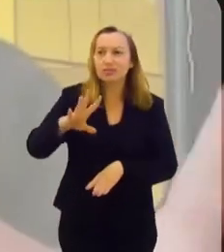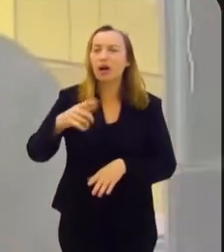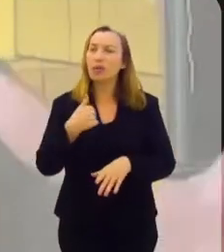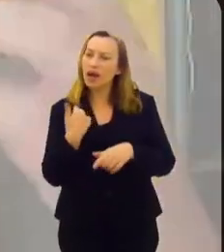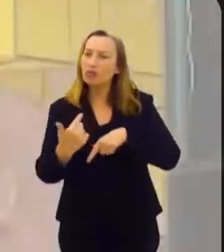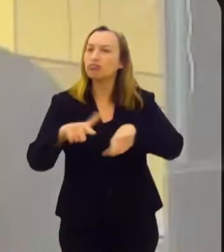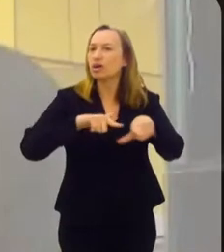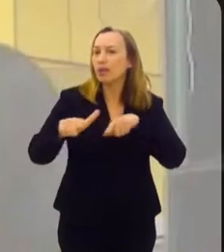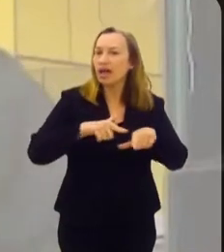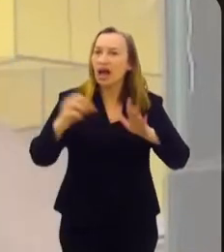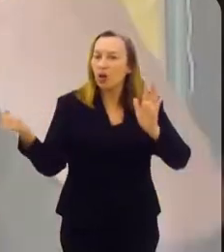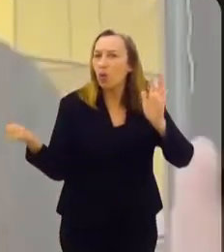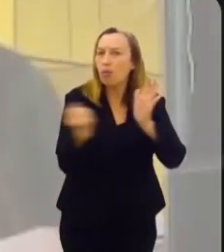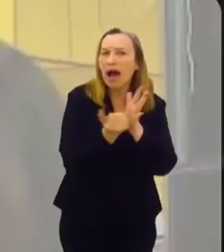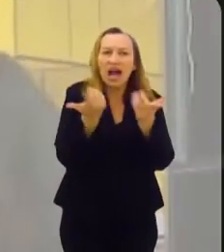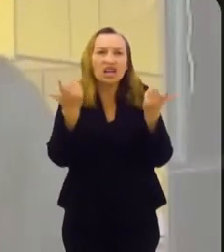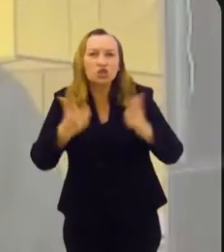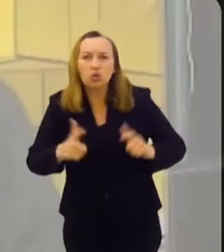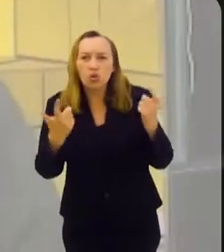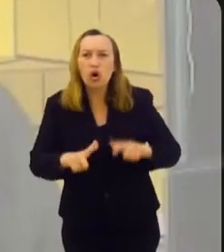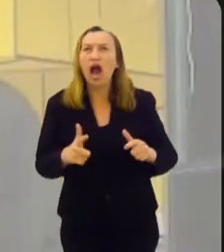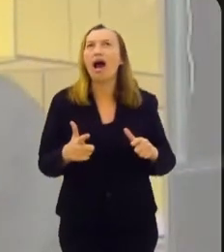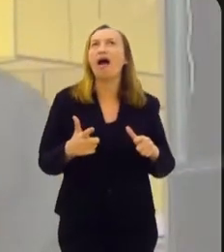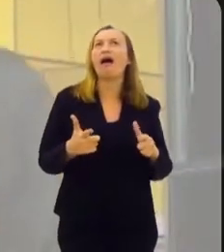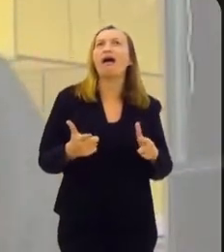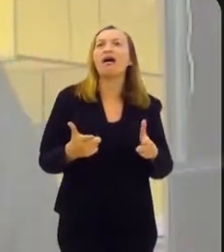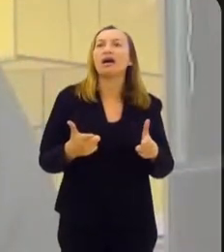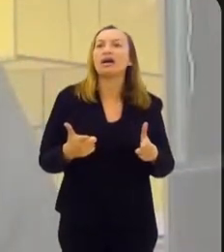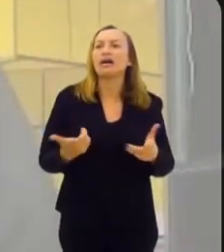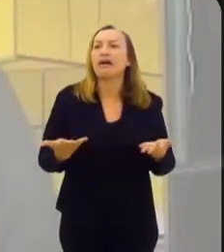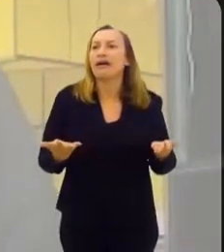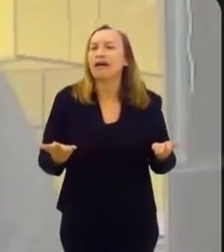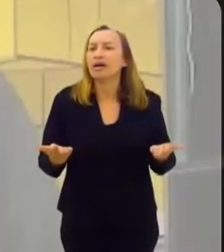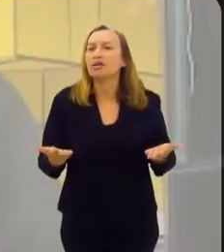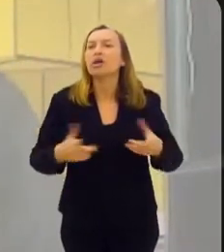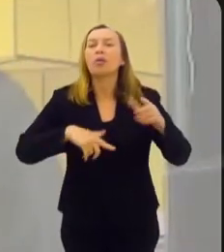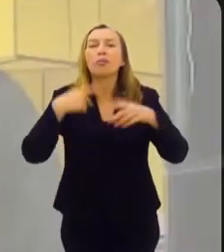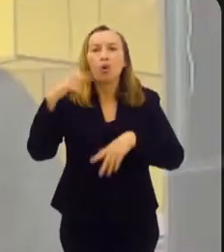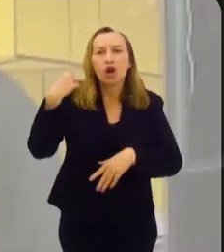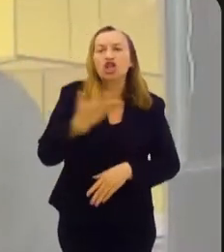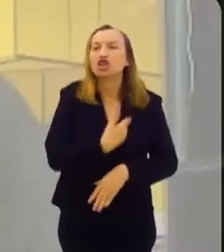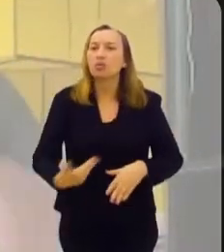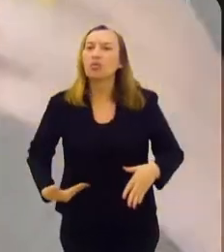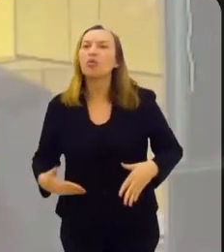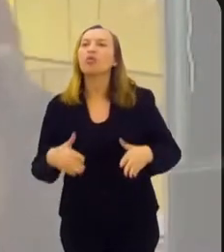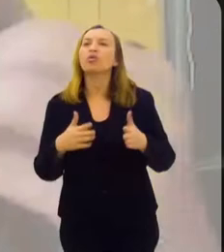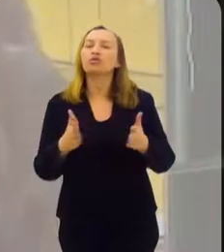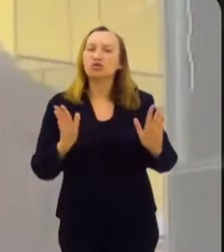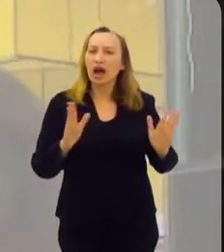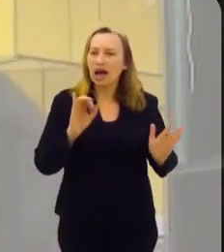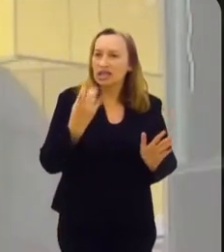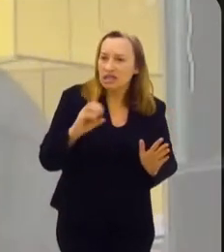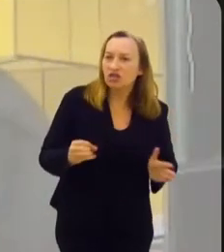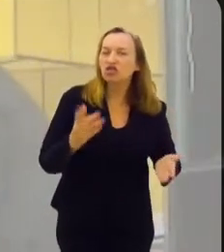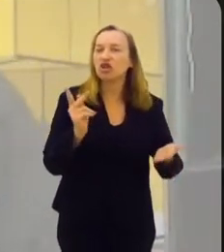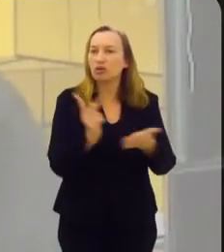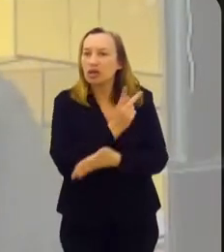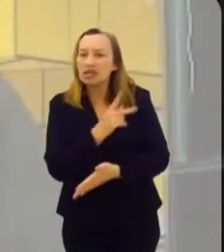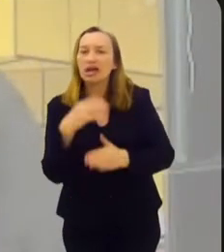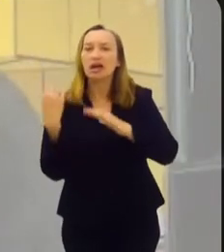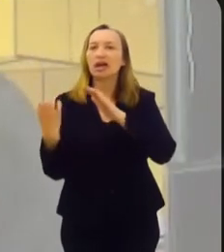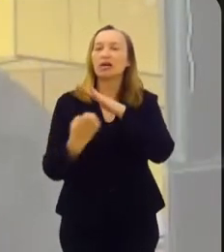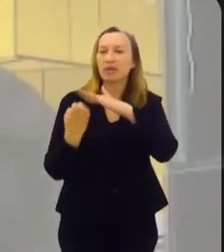fundamental para eu trabalhar com marca do território, com política pública, ações que já